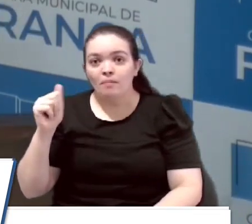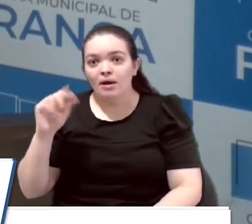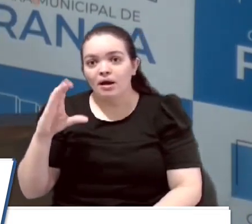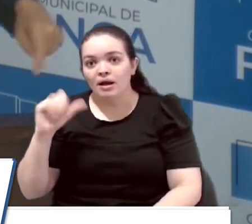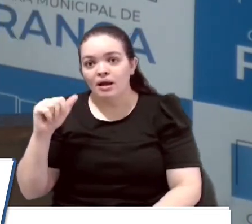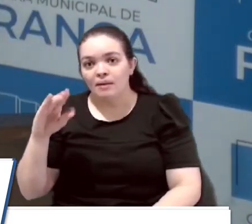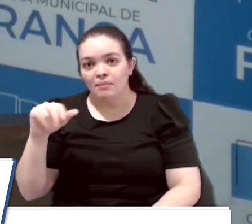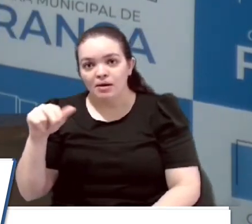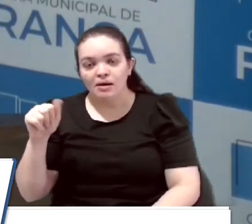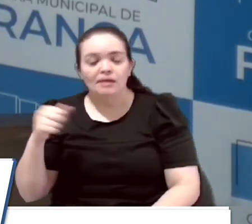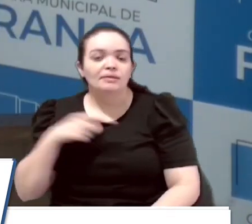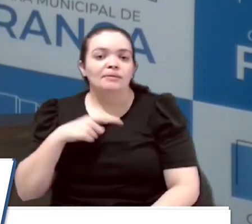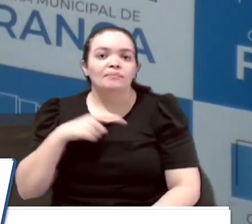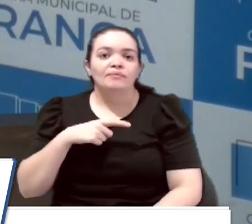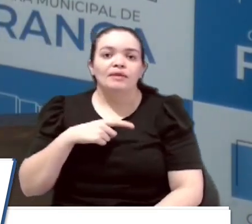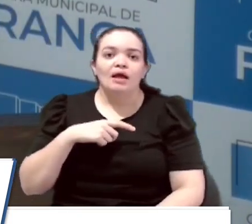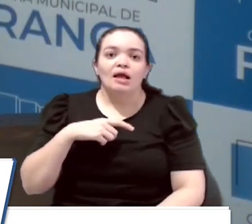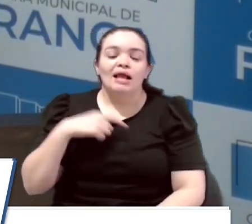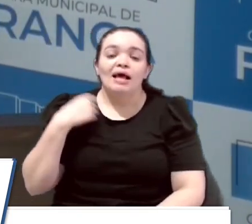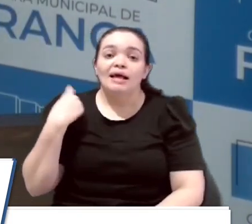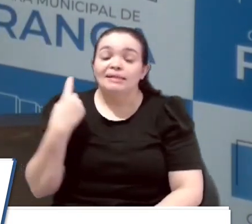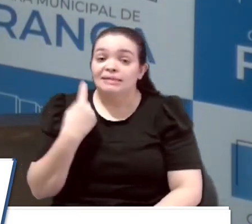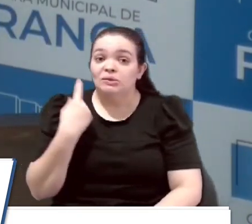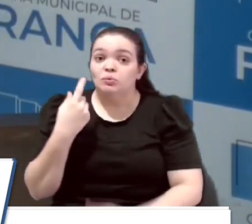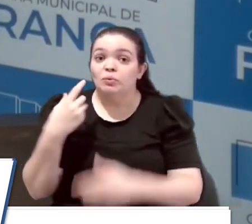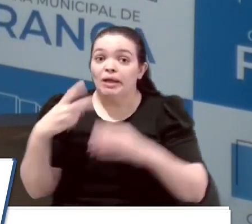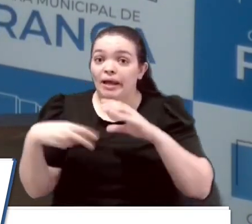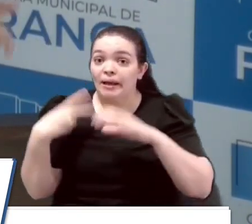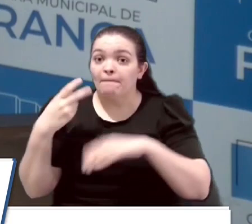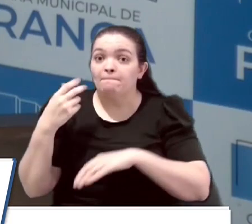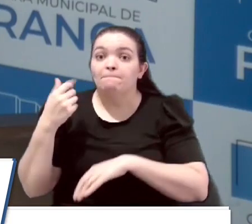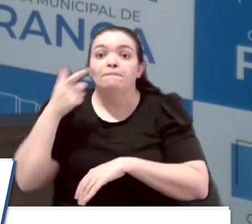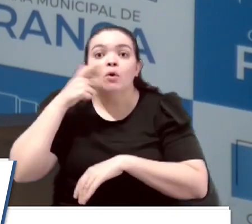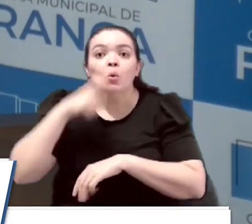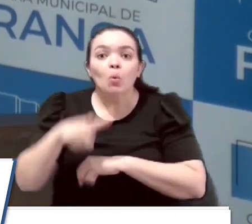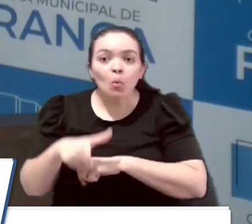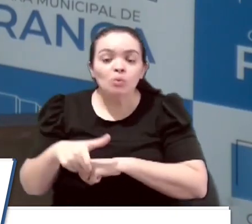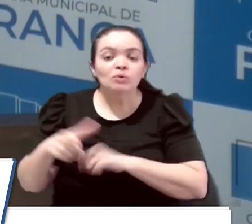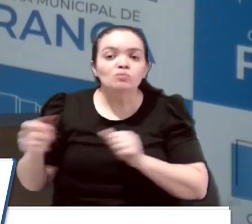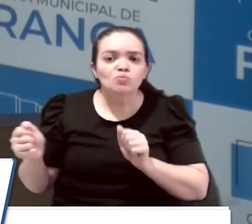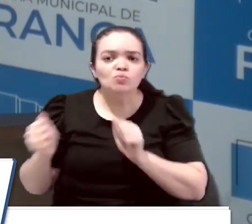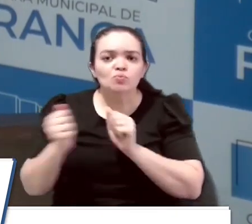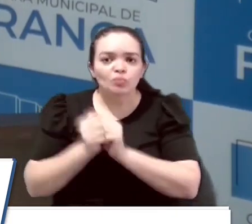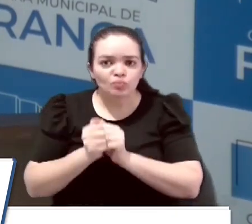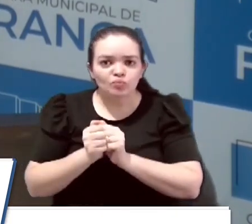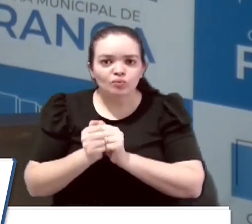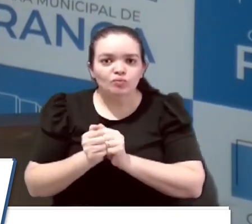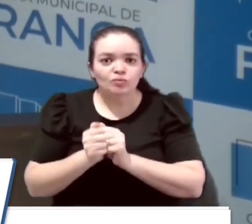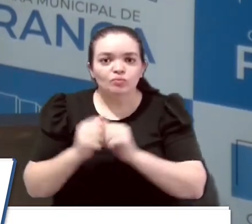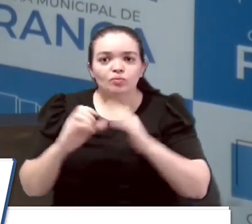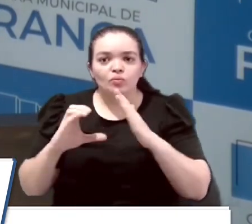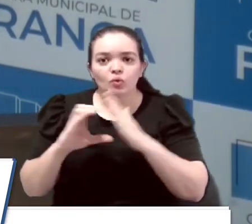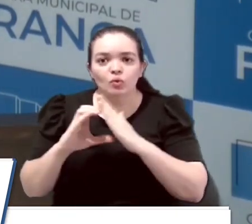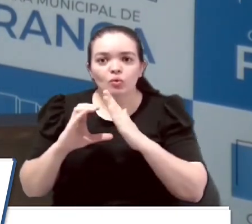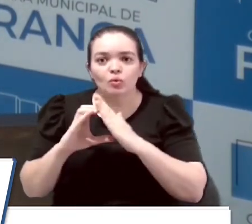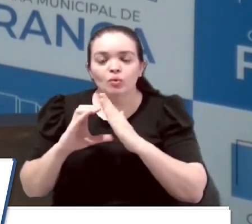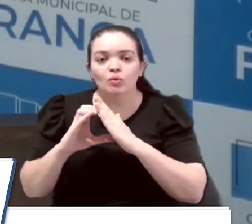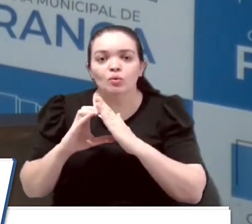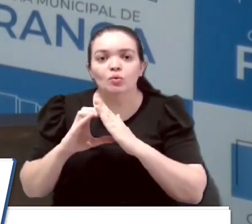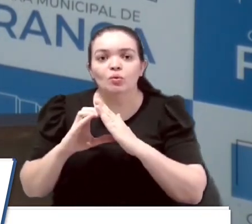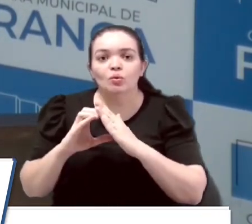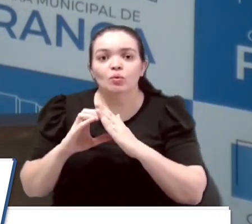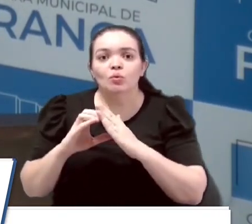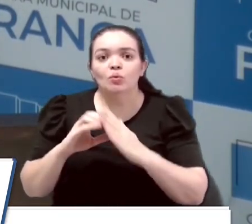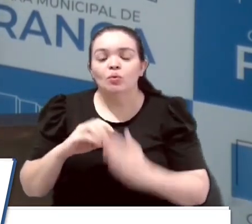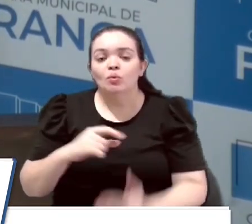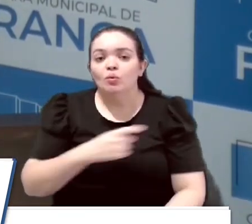Aí, através da Câmara, nós votamos e nós conseguimos, junto a creche do Nossa Senhora das